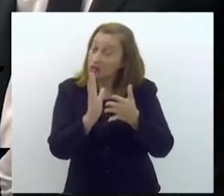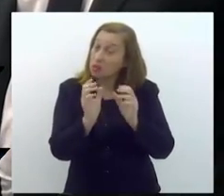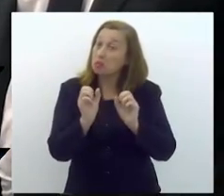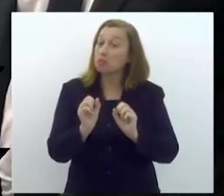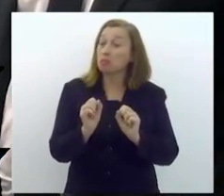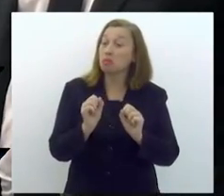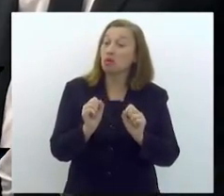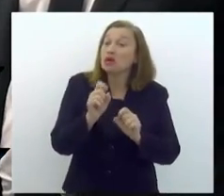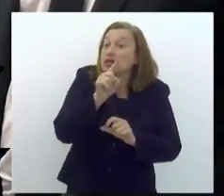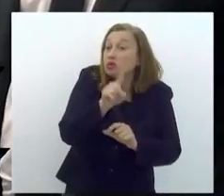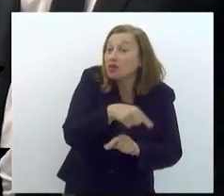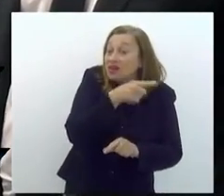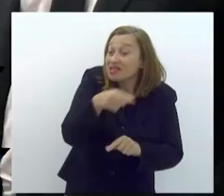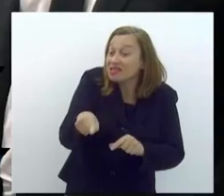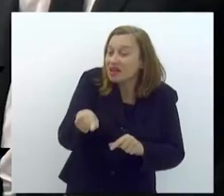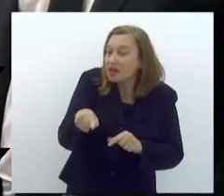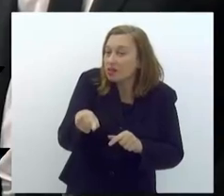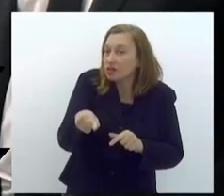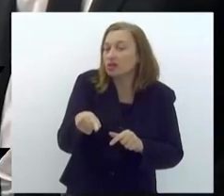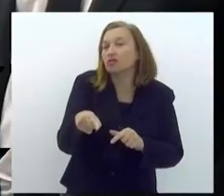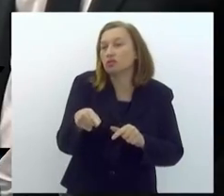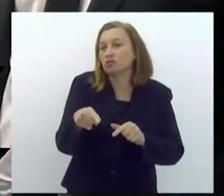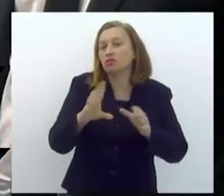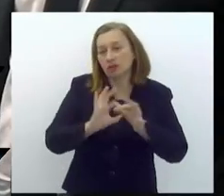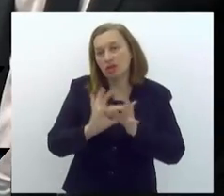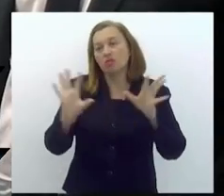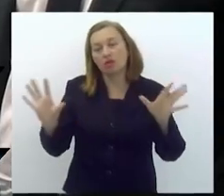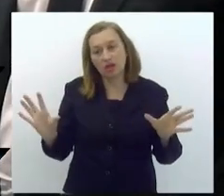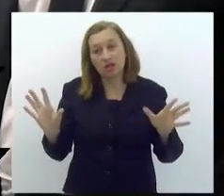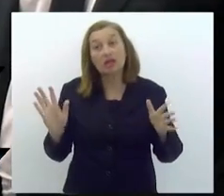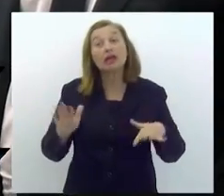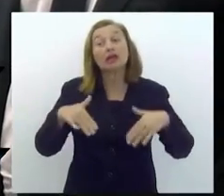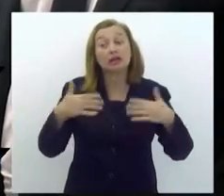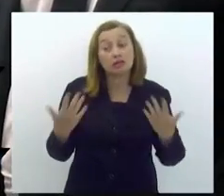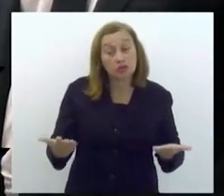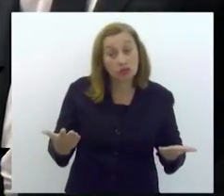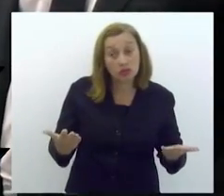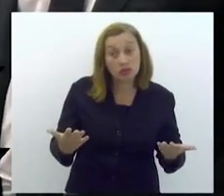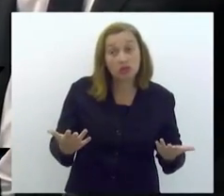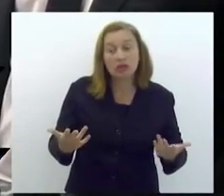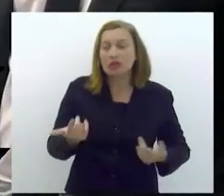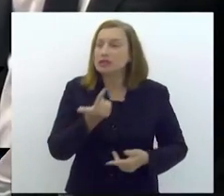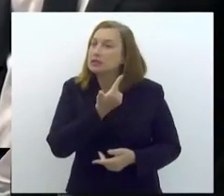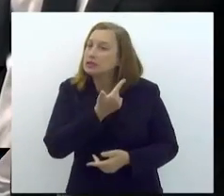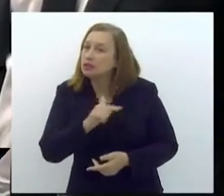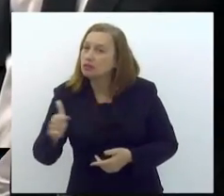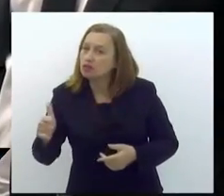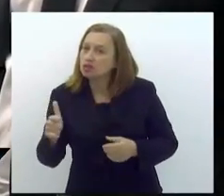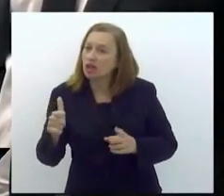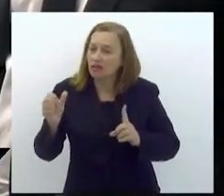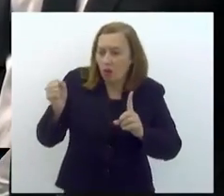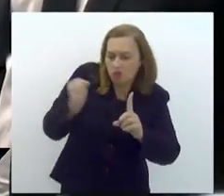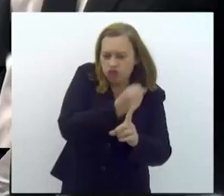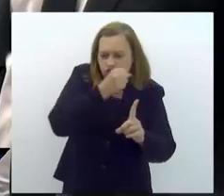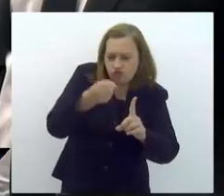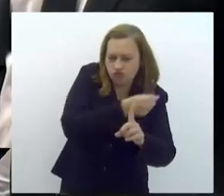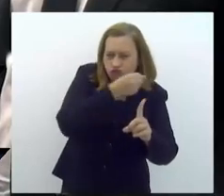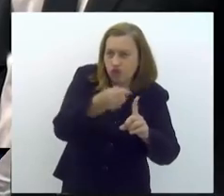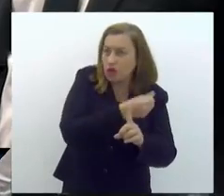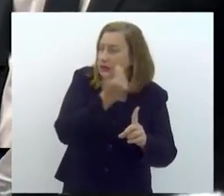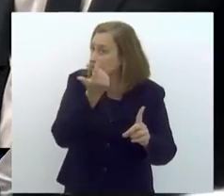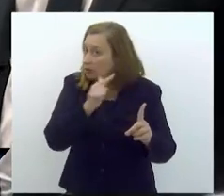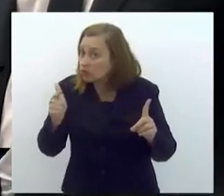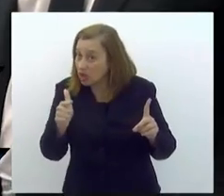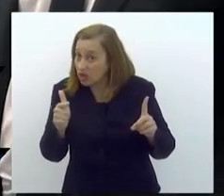censura ao exercício da Democracia portanto se não houve agressão física Se